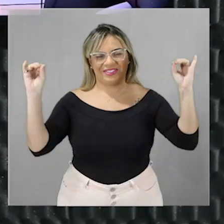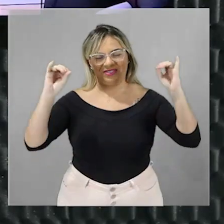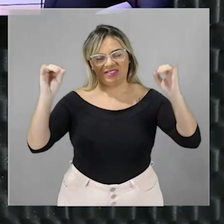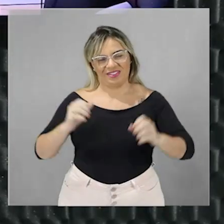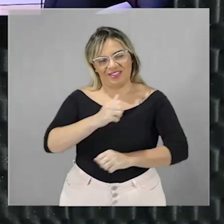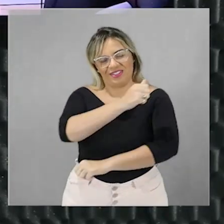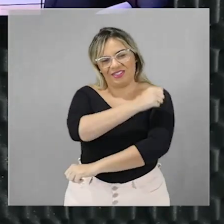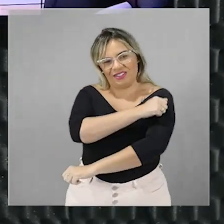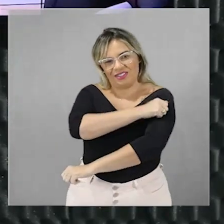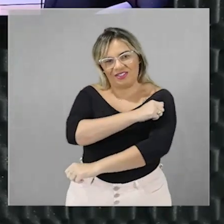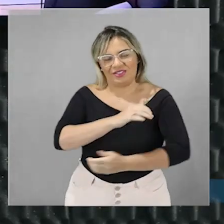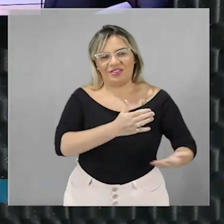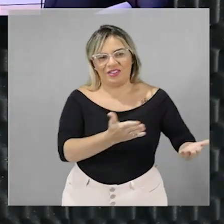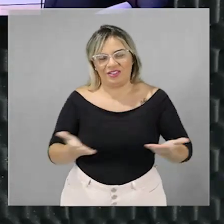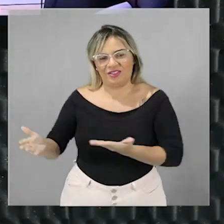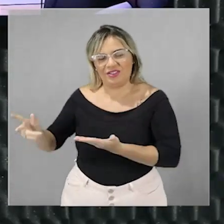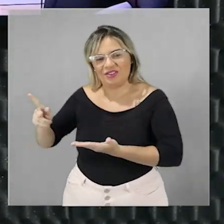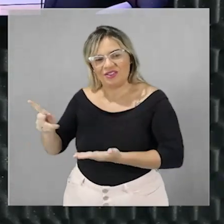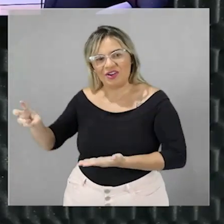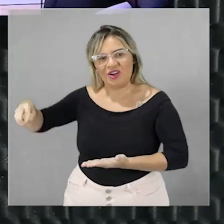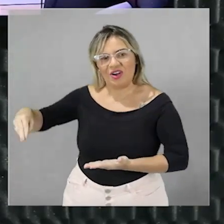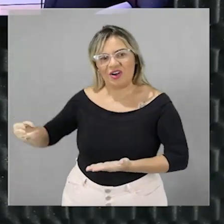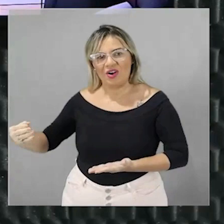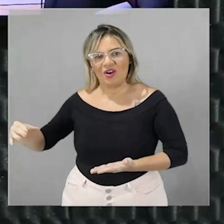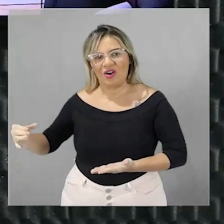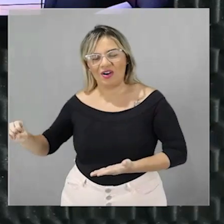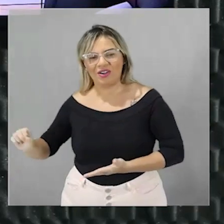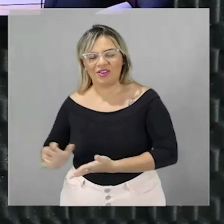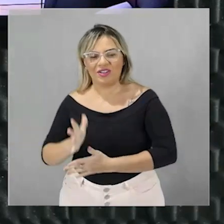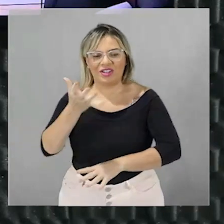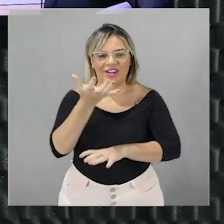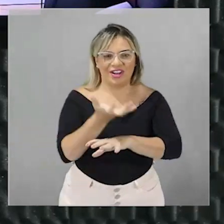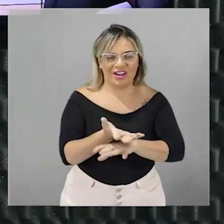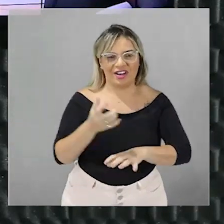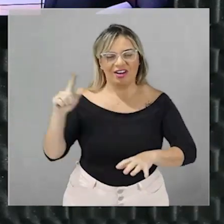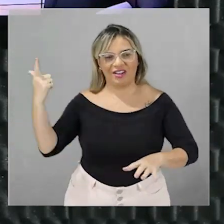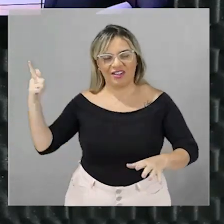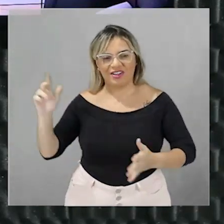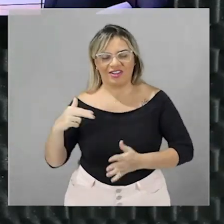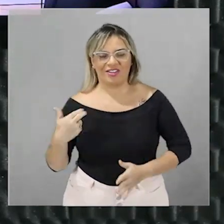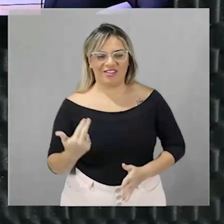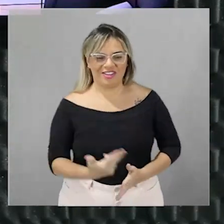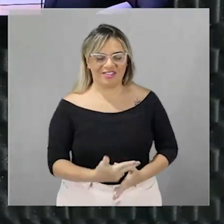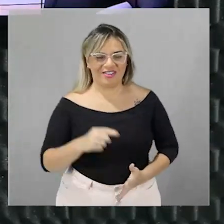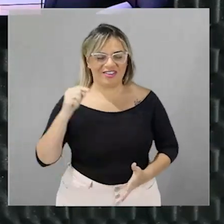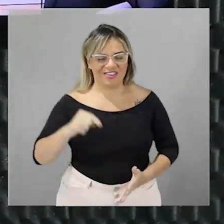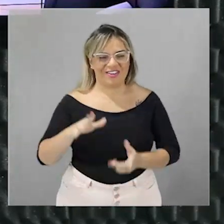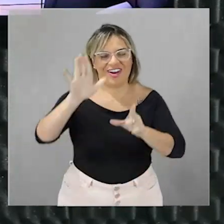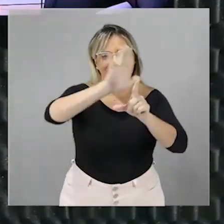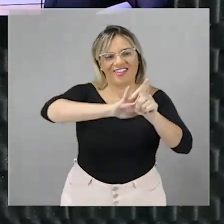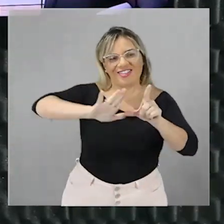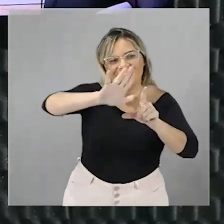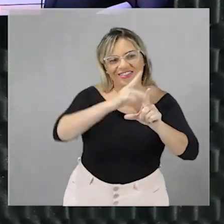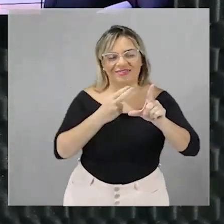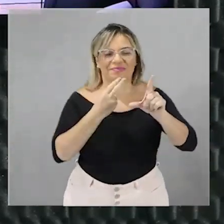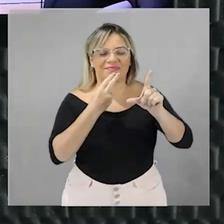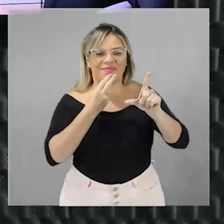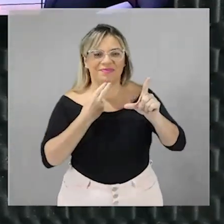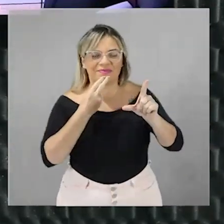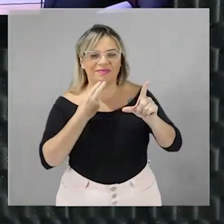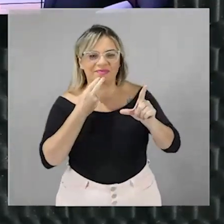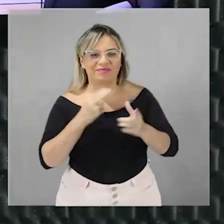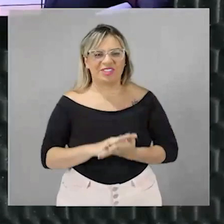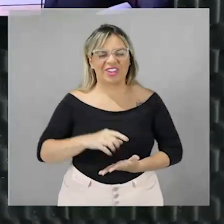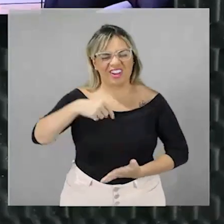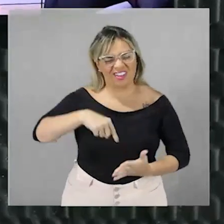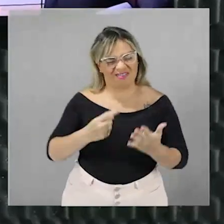Salve, salve, galerinha! Sou o Marcos Vinícius, o teu professor de Geografia da nossa galera, Plataforma Gonçalves Dias, para